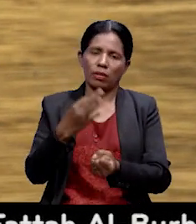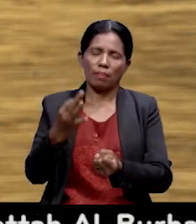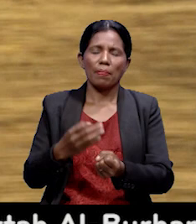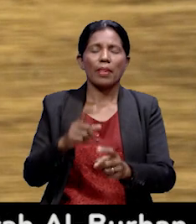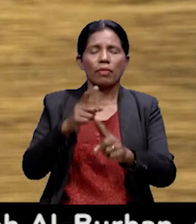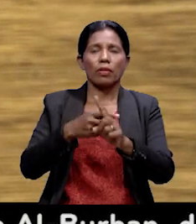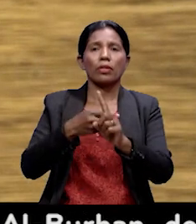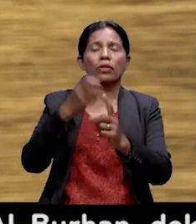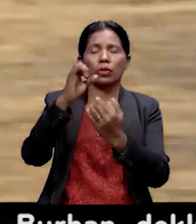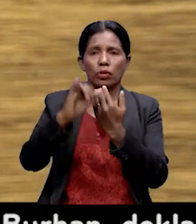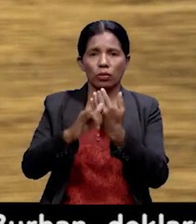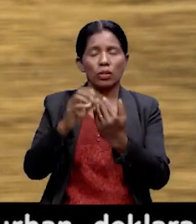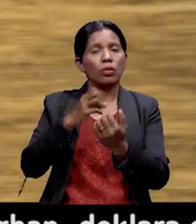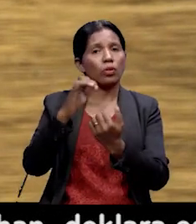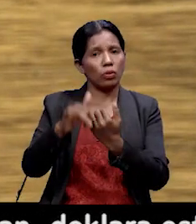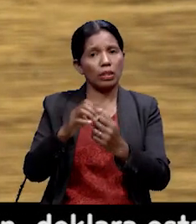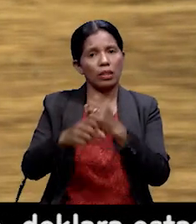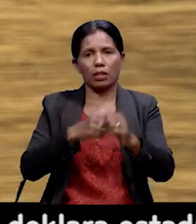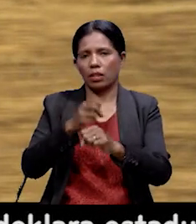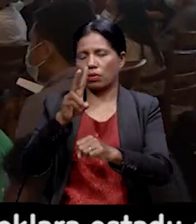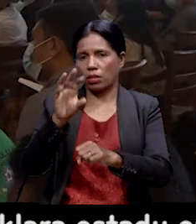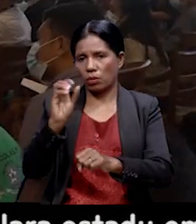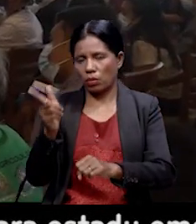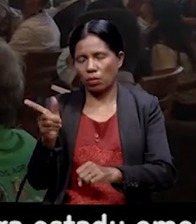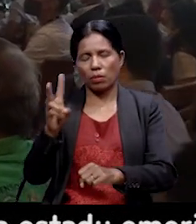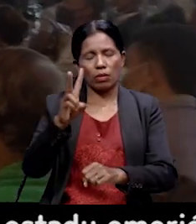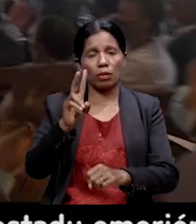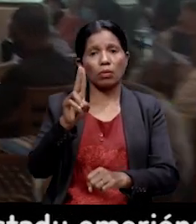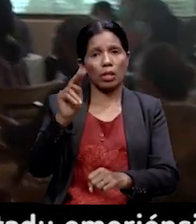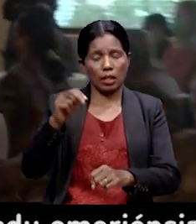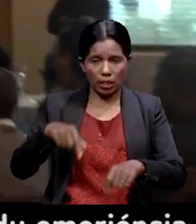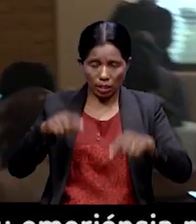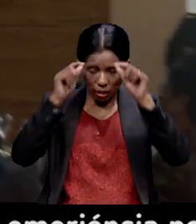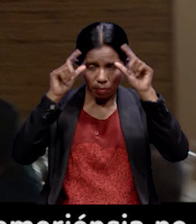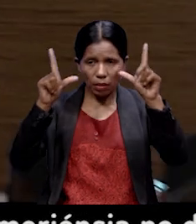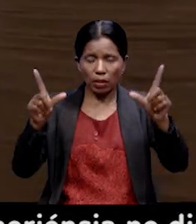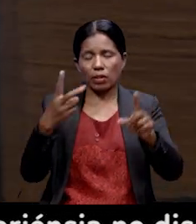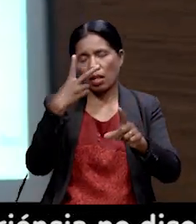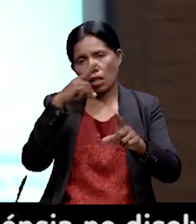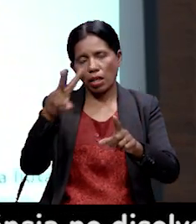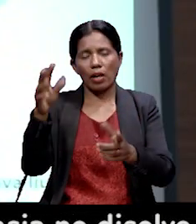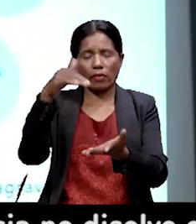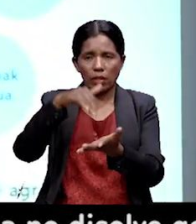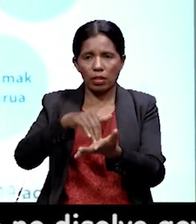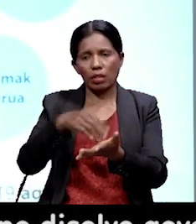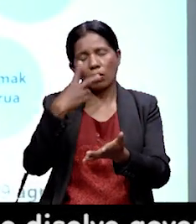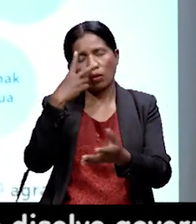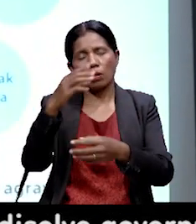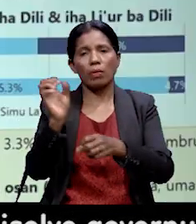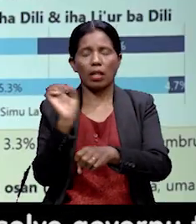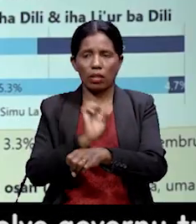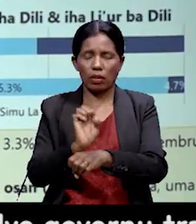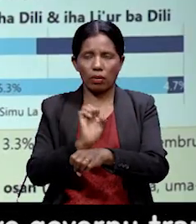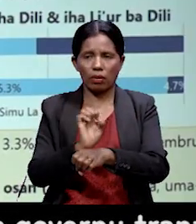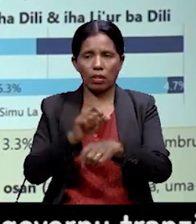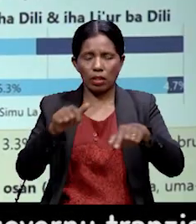no Zulho, Tinan Rihonrua Ruanulu, Nações Unidas e a Timor-Leste. Hala uluk avaliação ba impacto socioeconômico